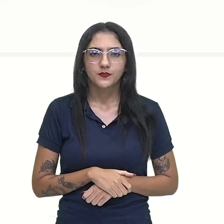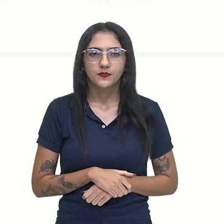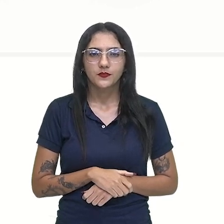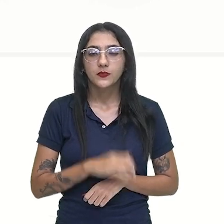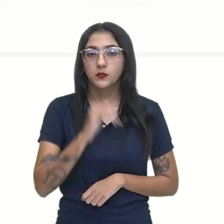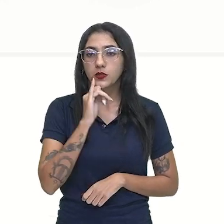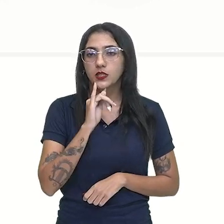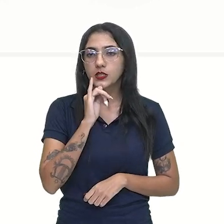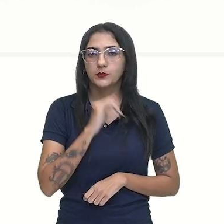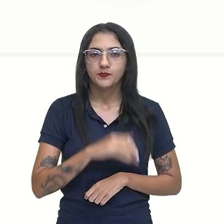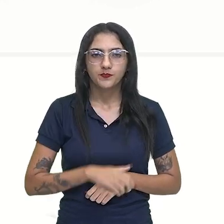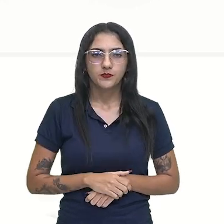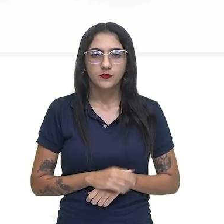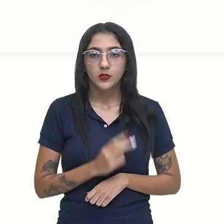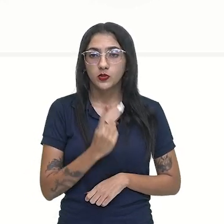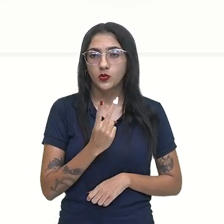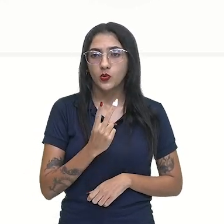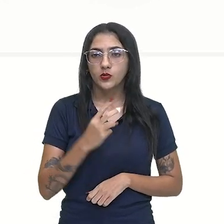2 metros.